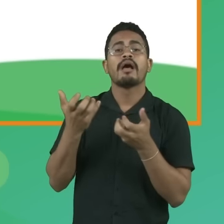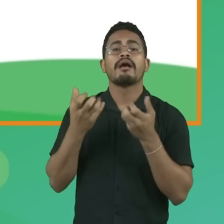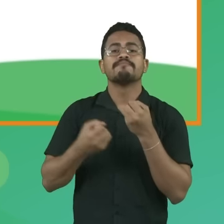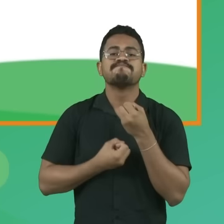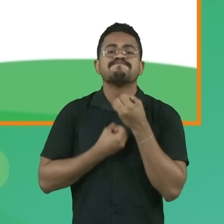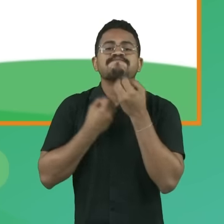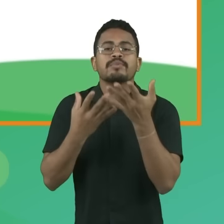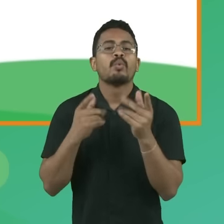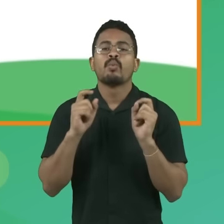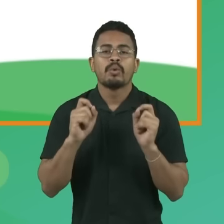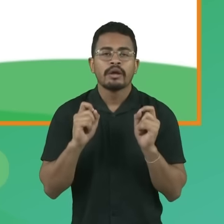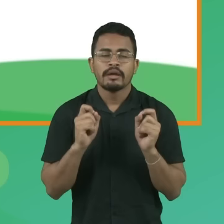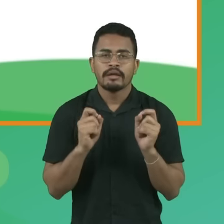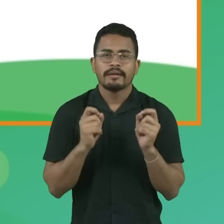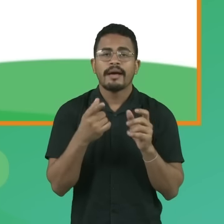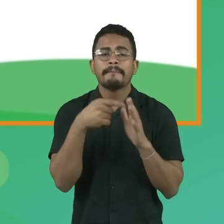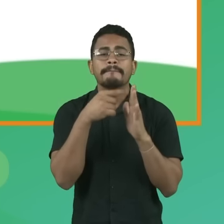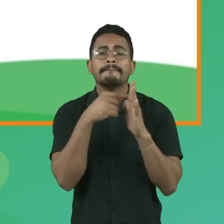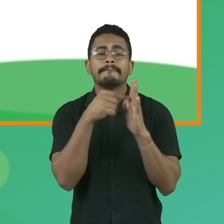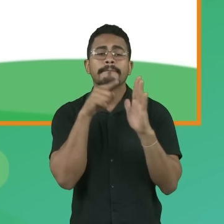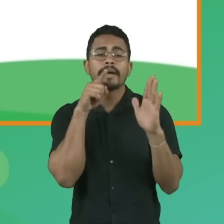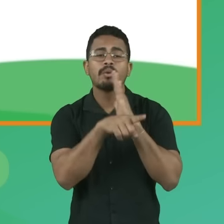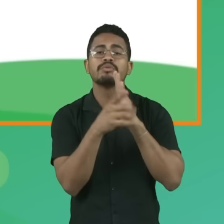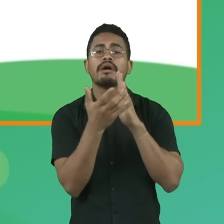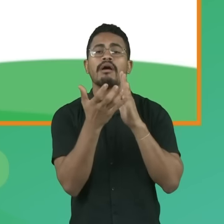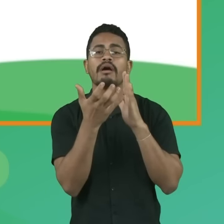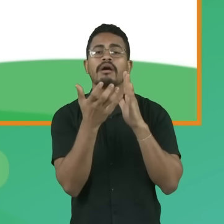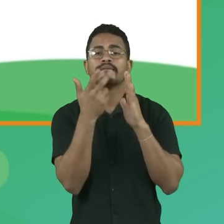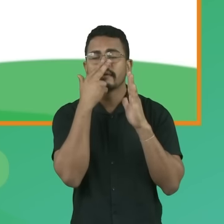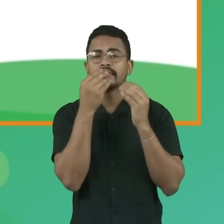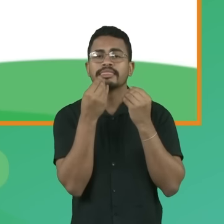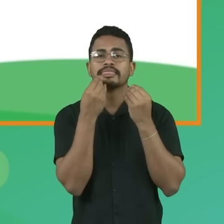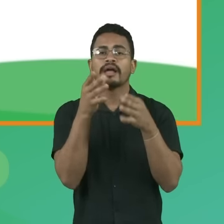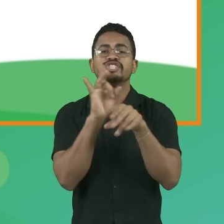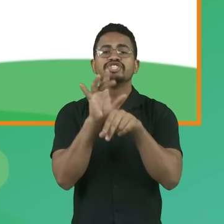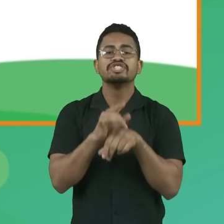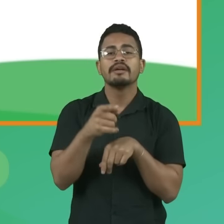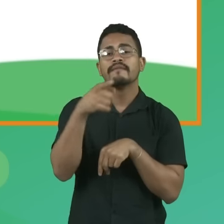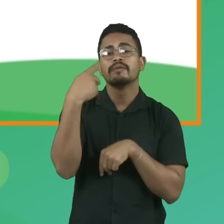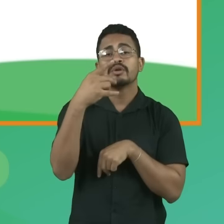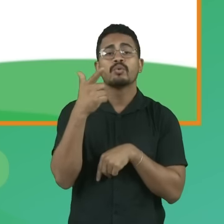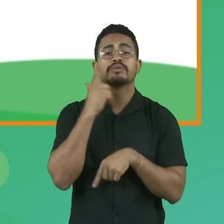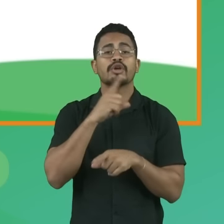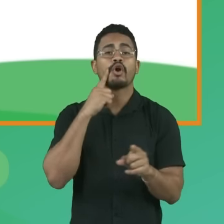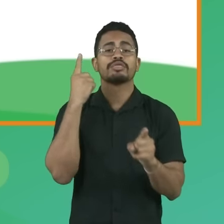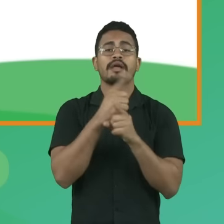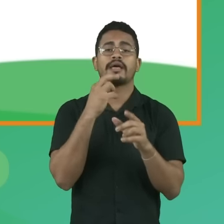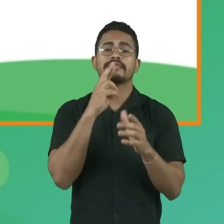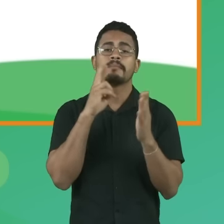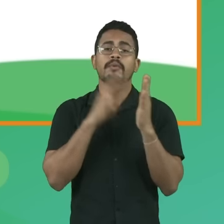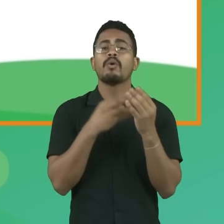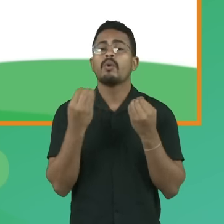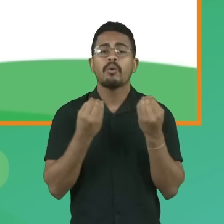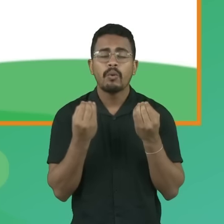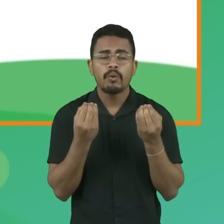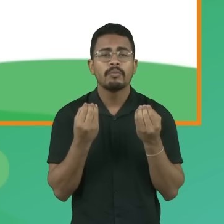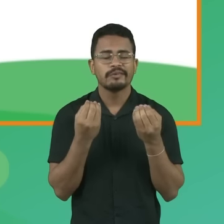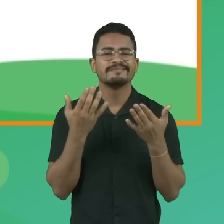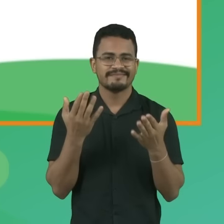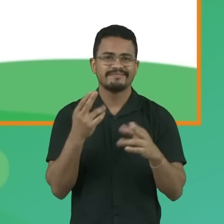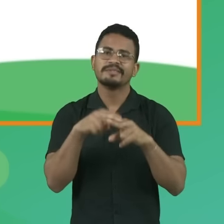questão, o que ela está expressando ali para você poder chegar na resposta que a questão pede, né? Então, a gente